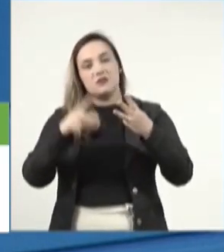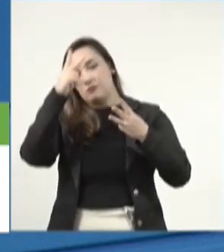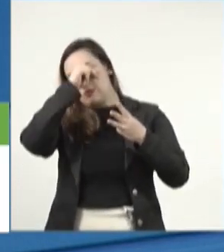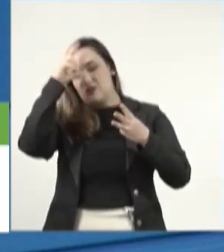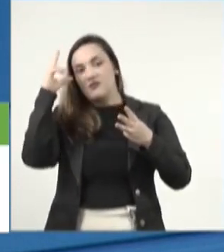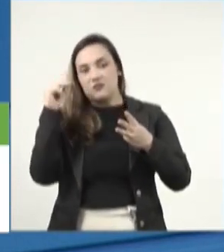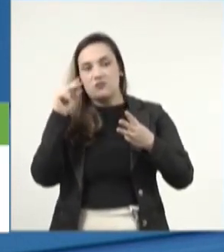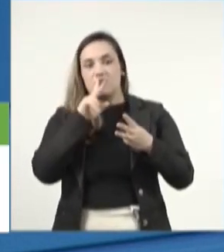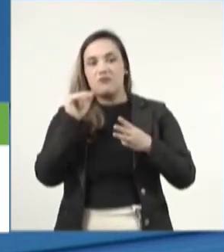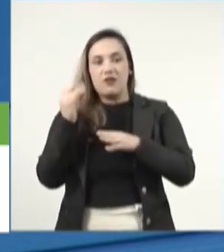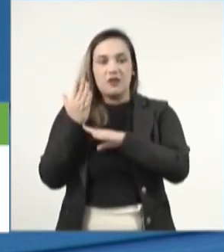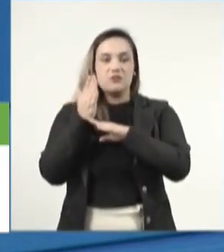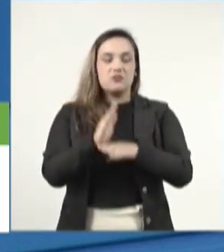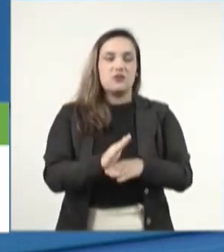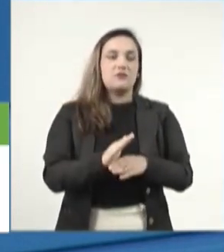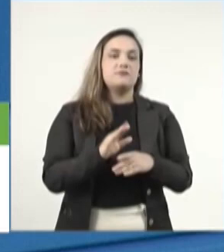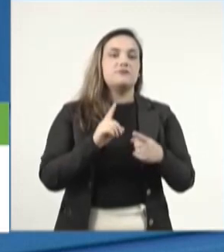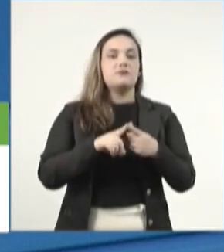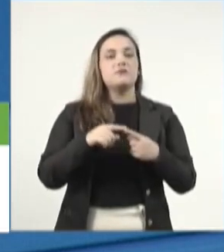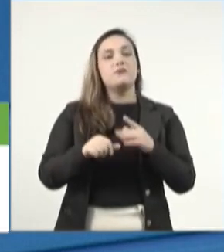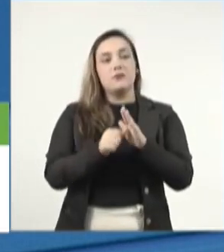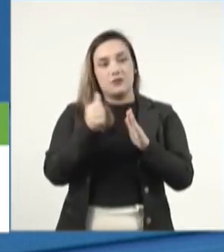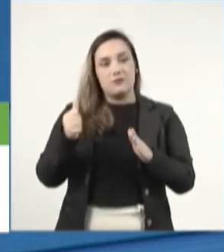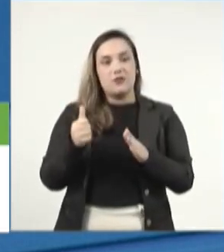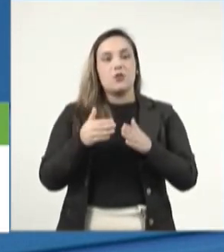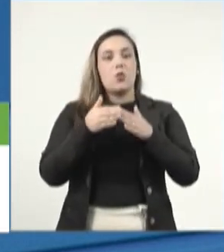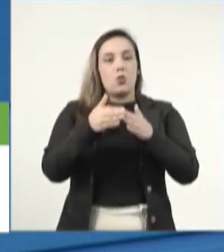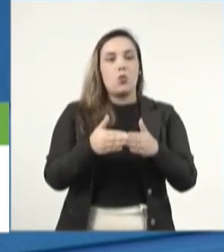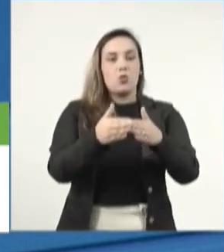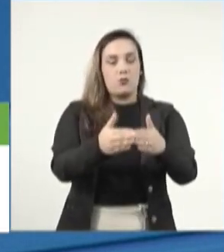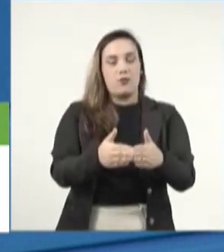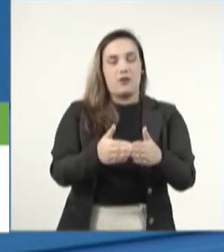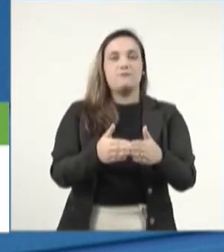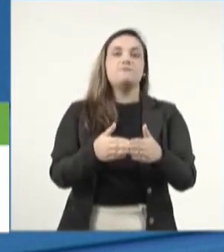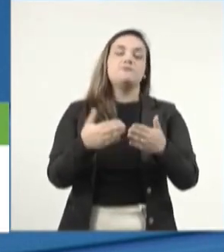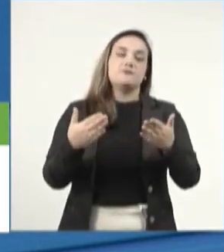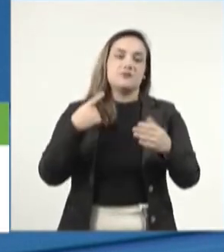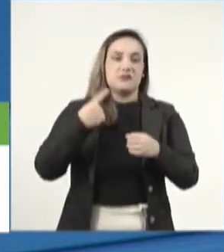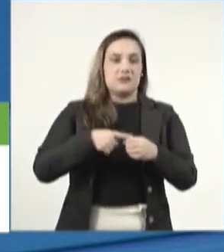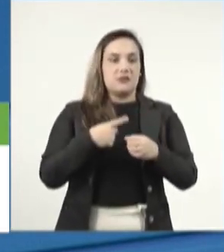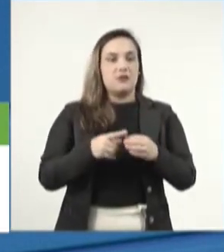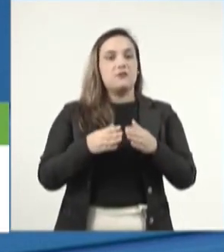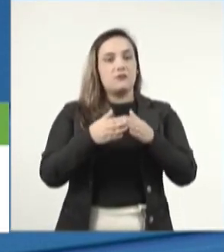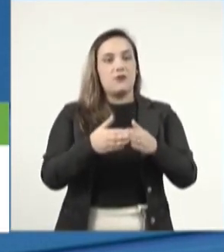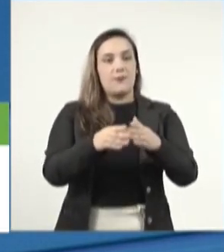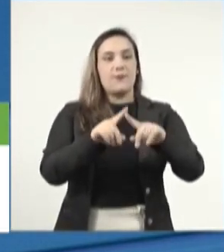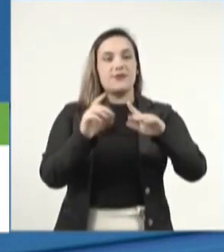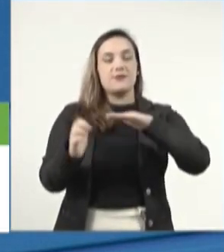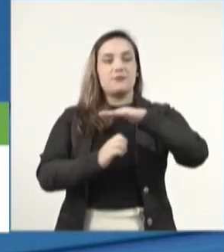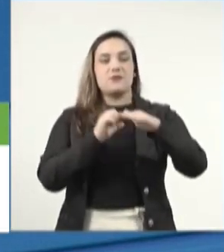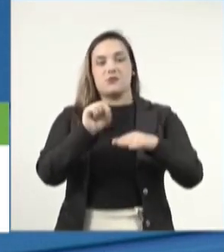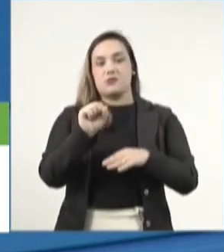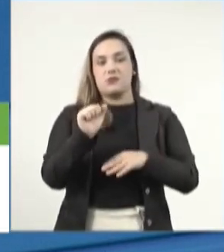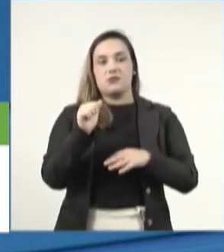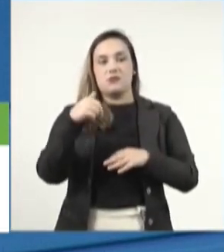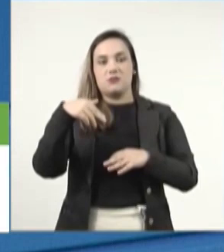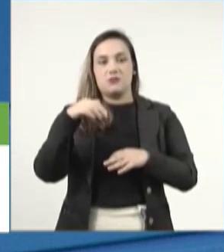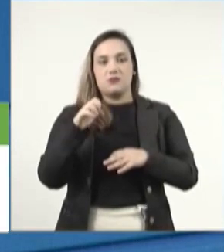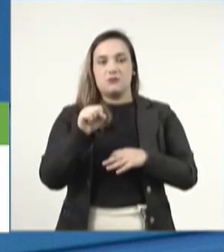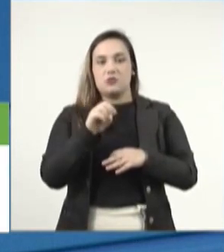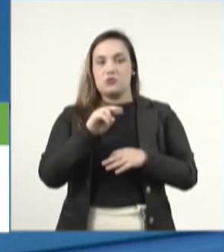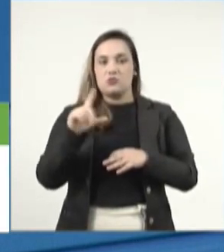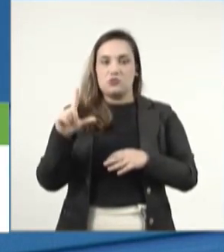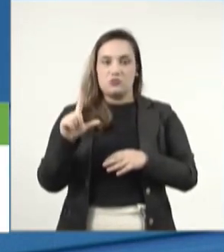contempladas. Primeira prefeitura, Corumbá, não para a prefeitura de Corumbá, mas sim para a Sanesul, para que